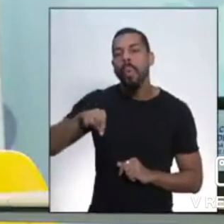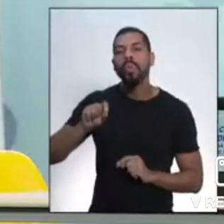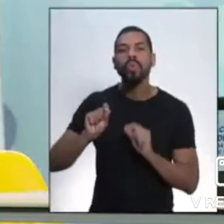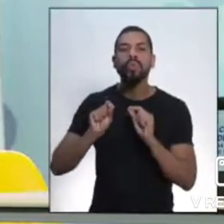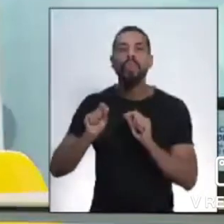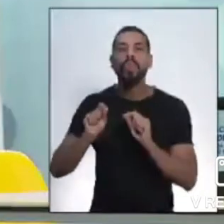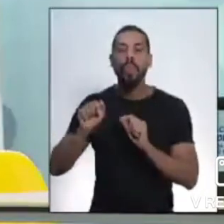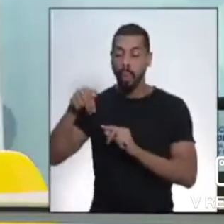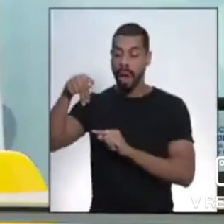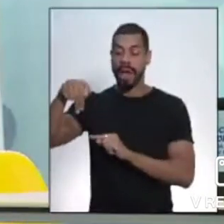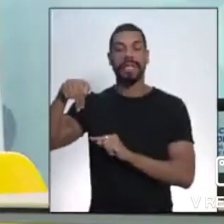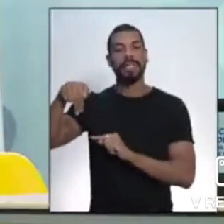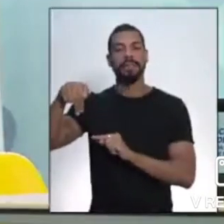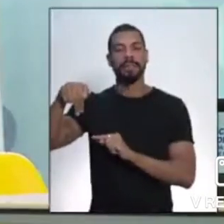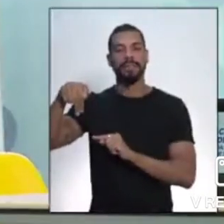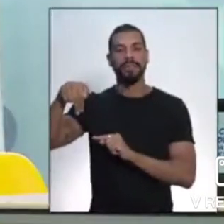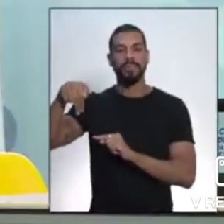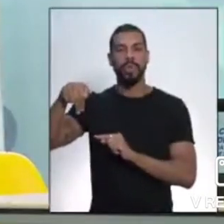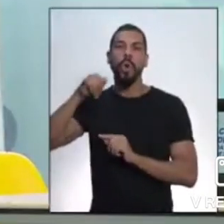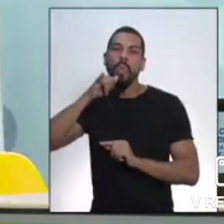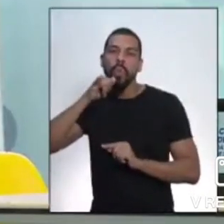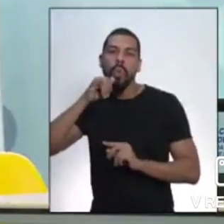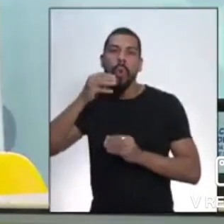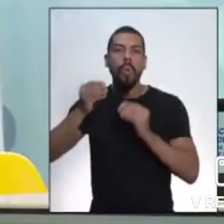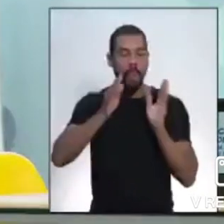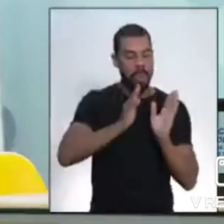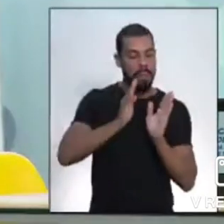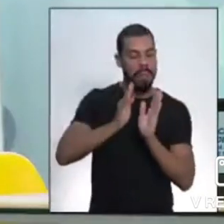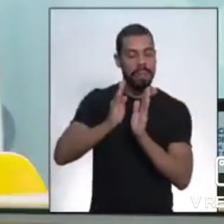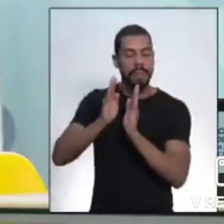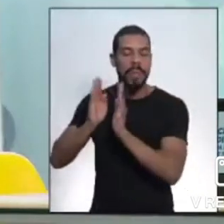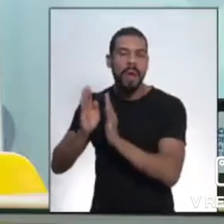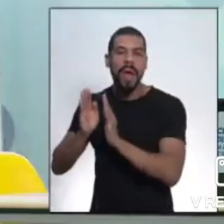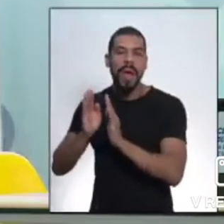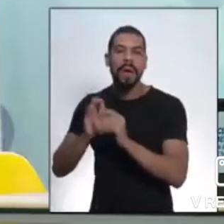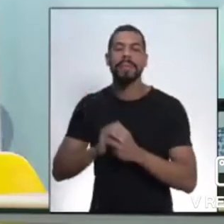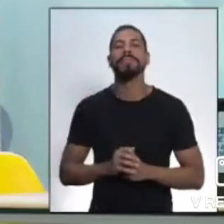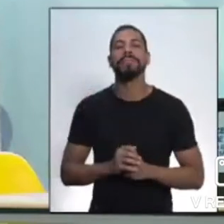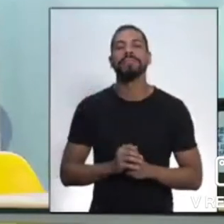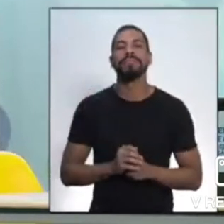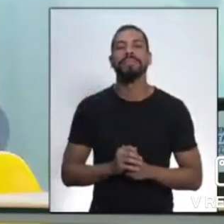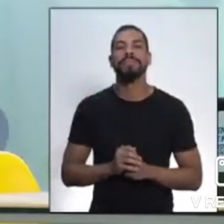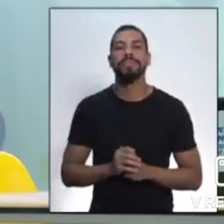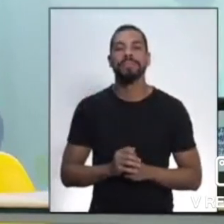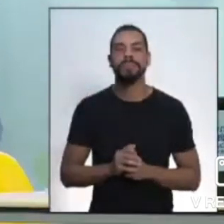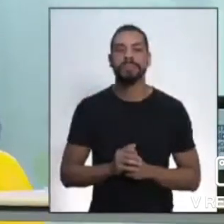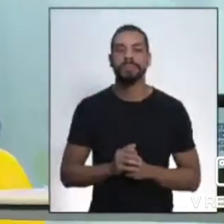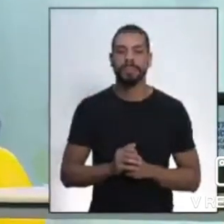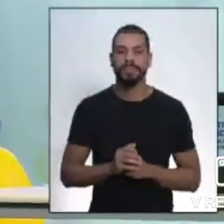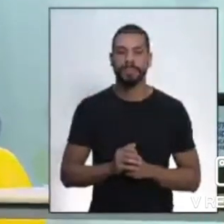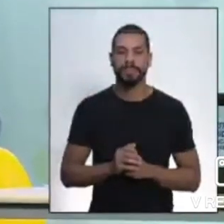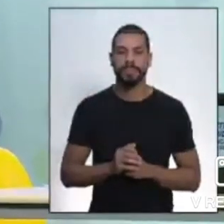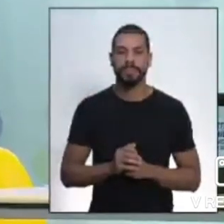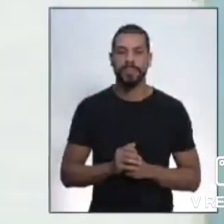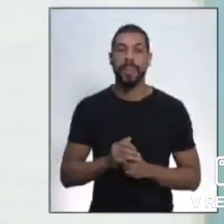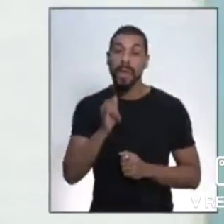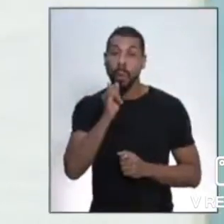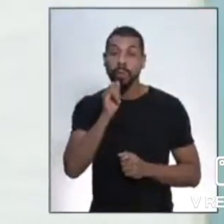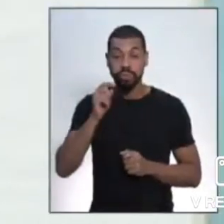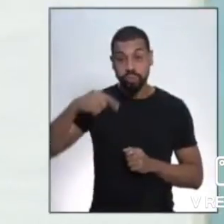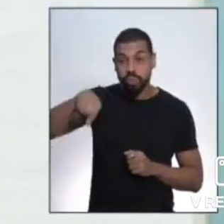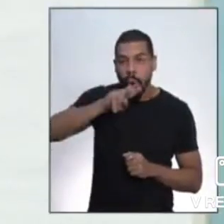é uma posição que o termo ocupa nessa sequência, né? Essa posição N, então a gente chama de N ao